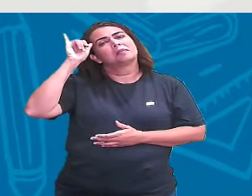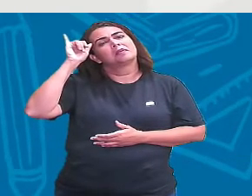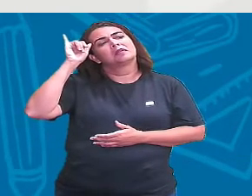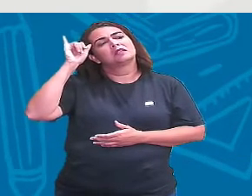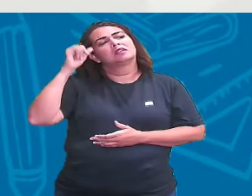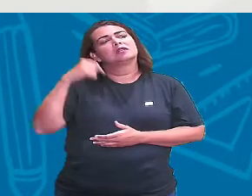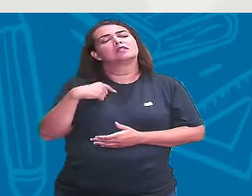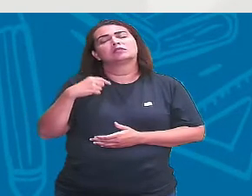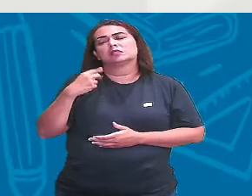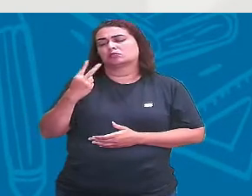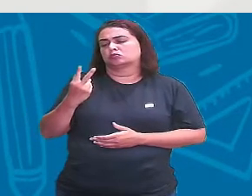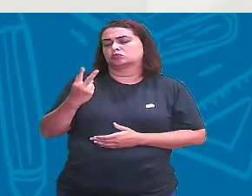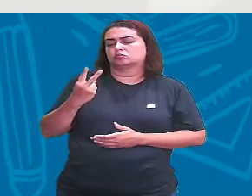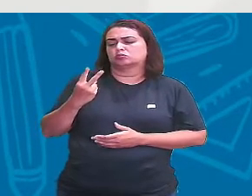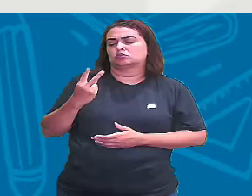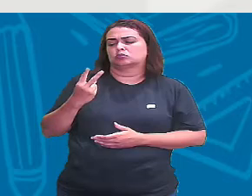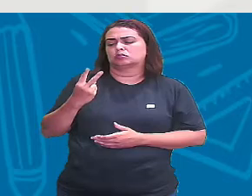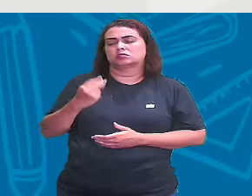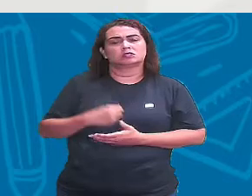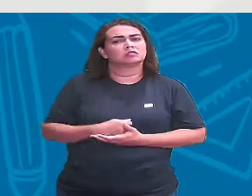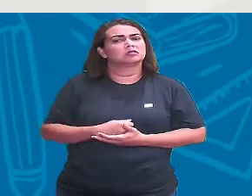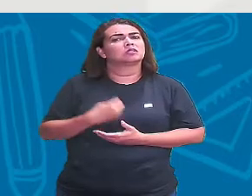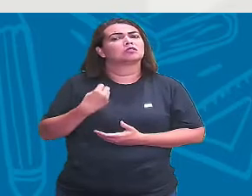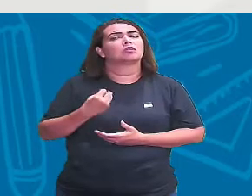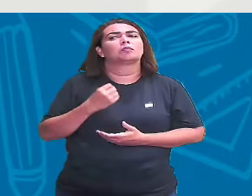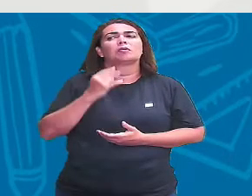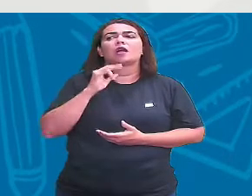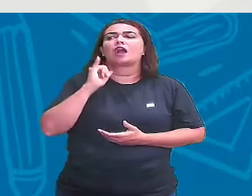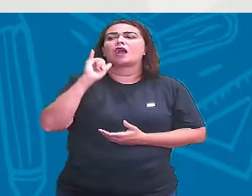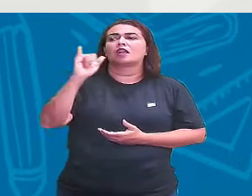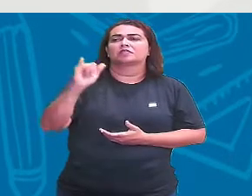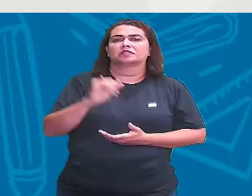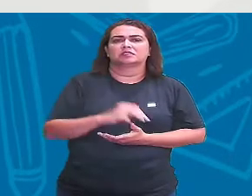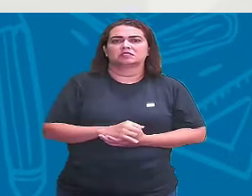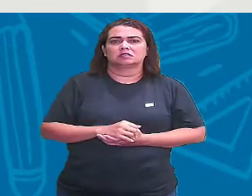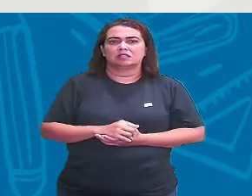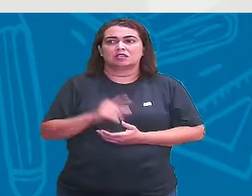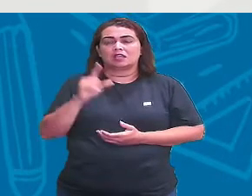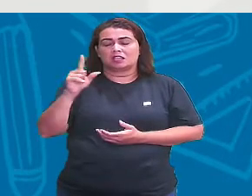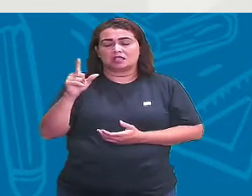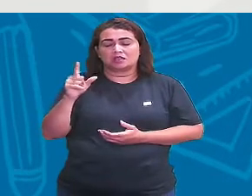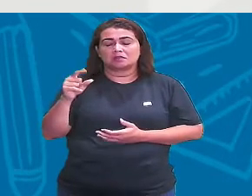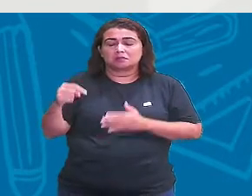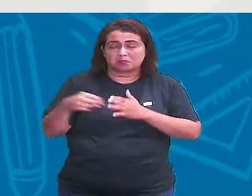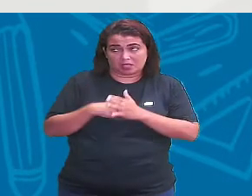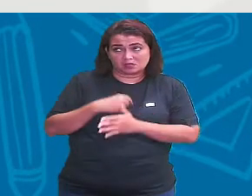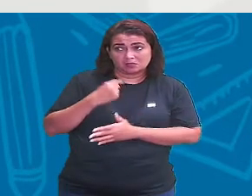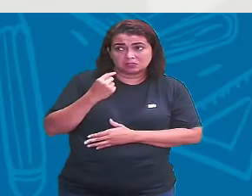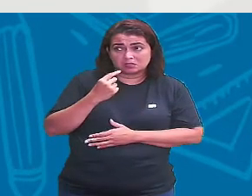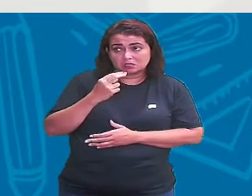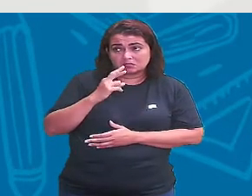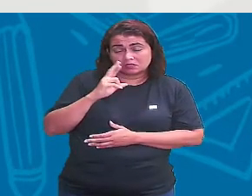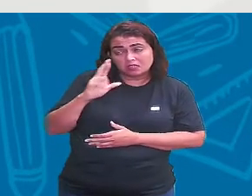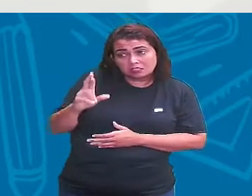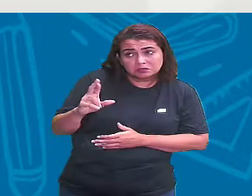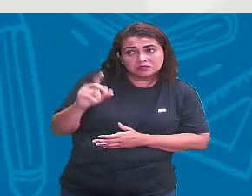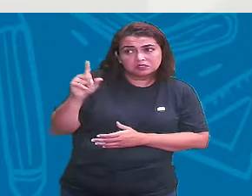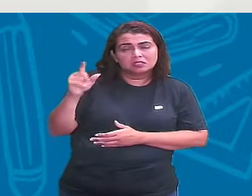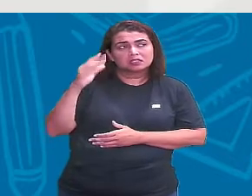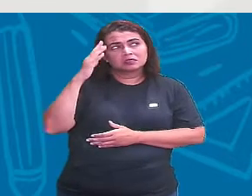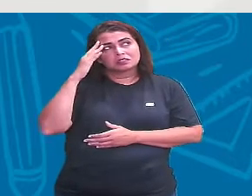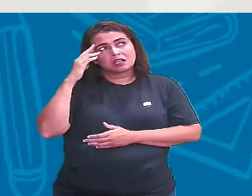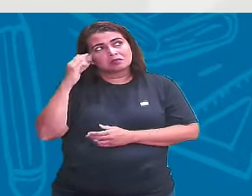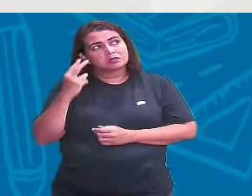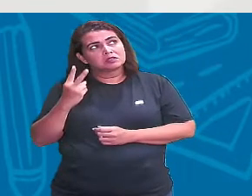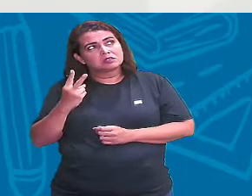eu só tenho 2. Então, a pessoa que me ouviu, que estava interessada em saber quantos bois eu tinha, a pessoa ia saber que